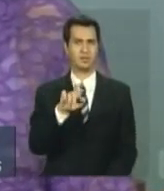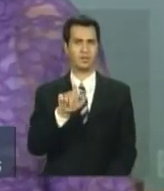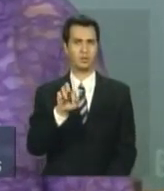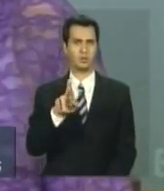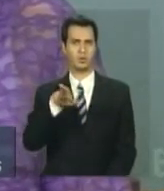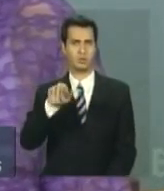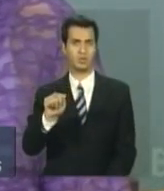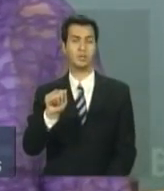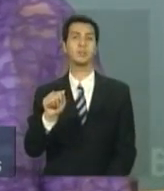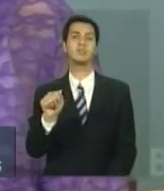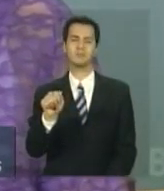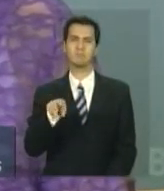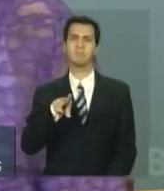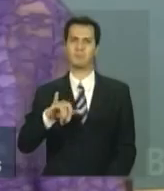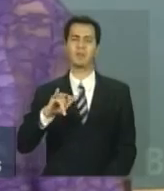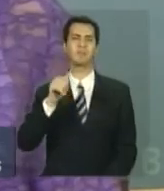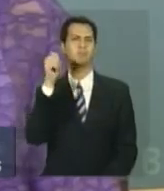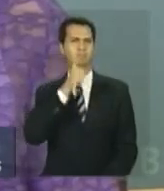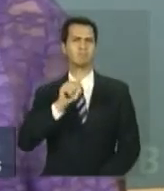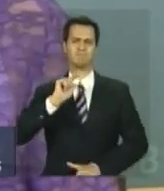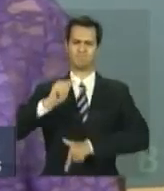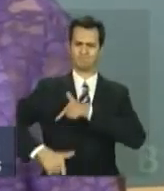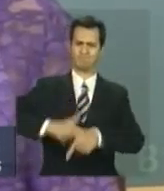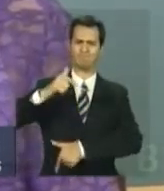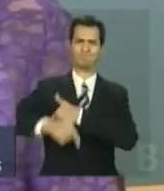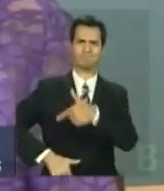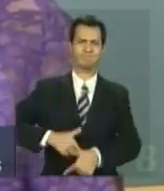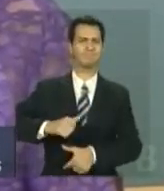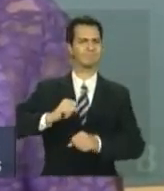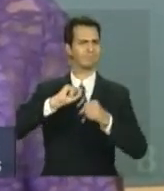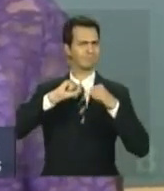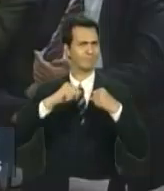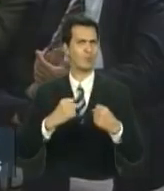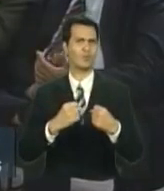das mulheres. Uma feminista